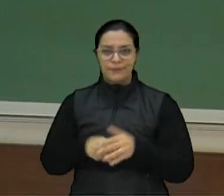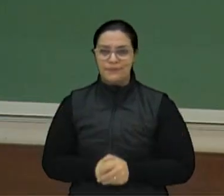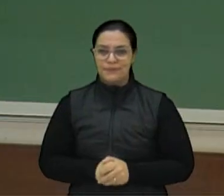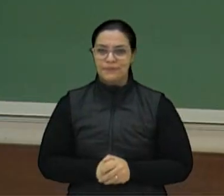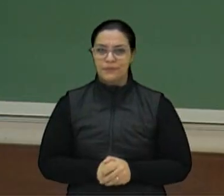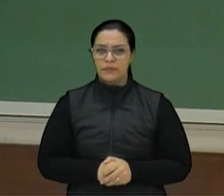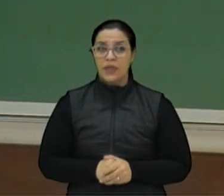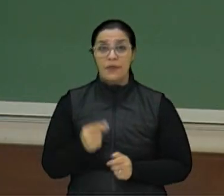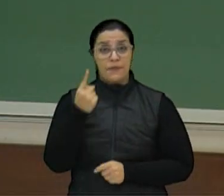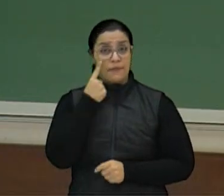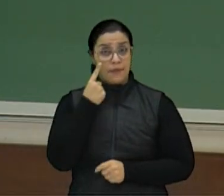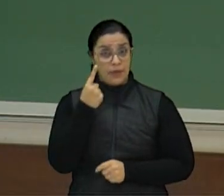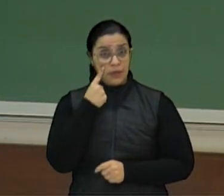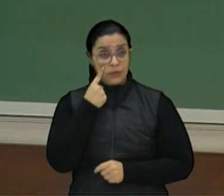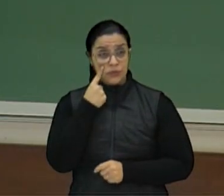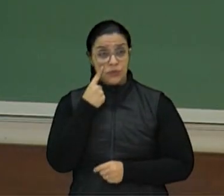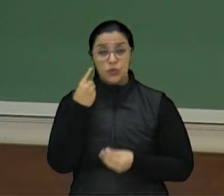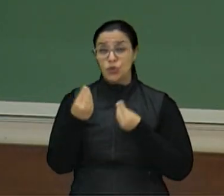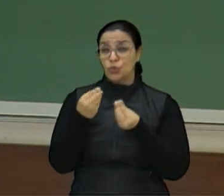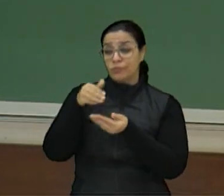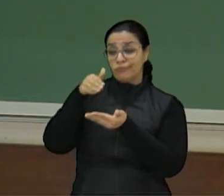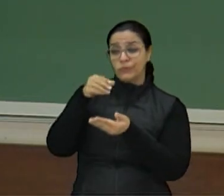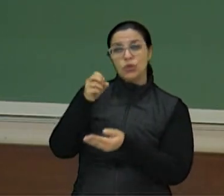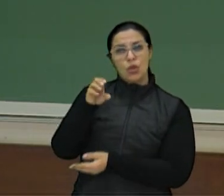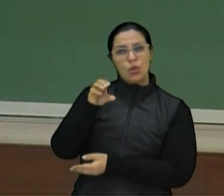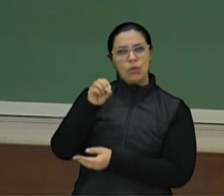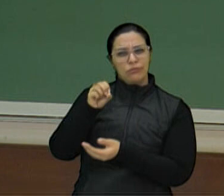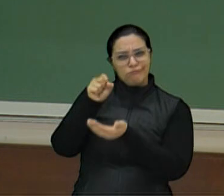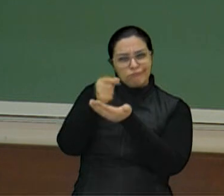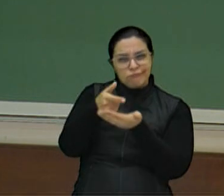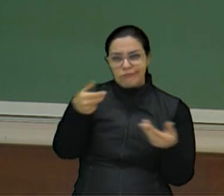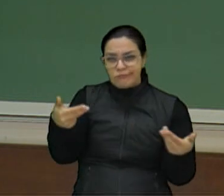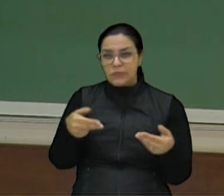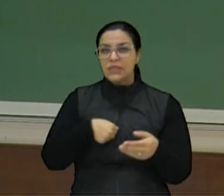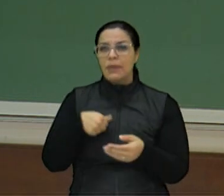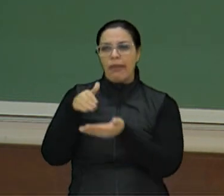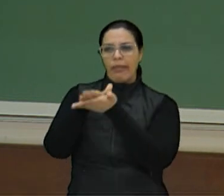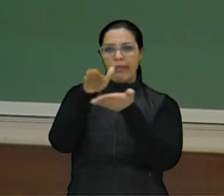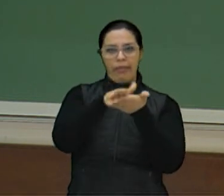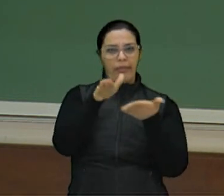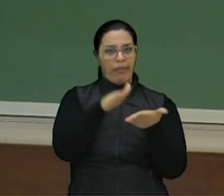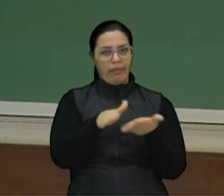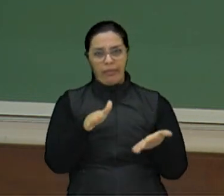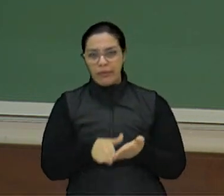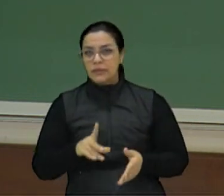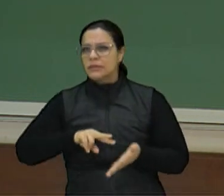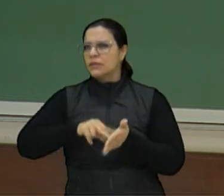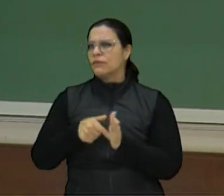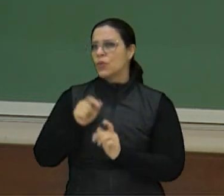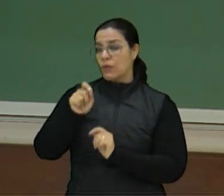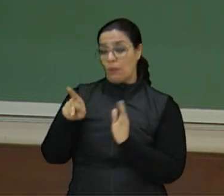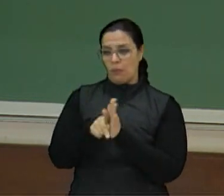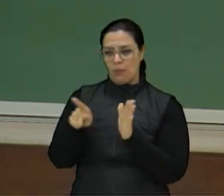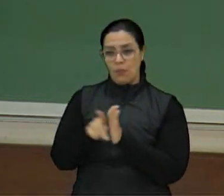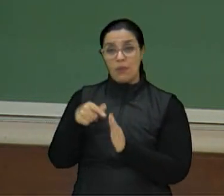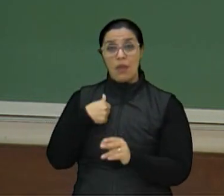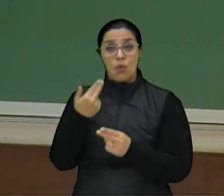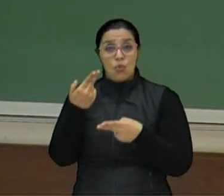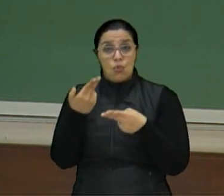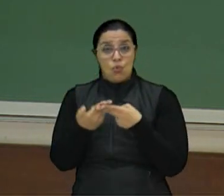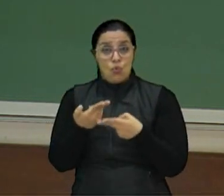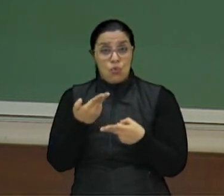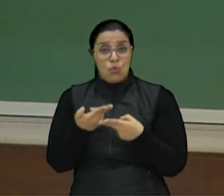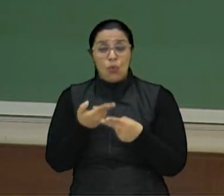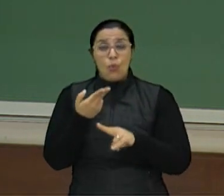Veja só. O consumo, o consumismo tem tudo a ver com o